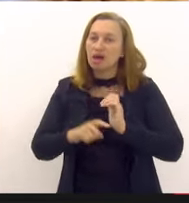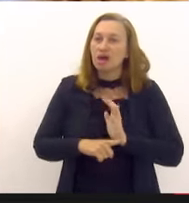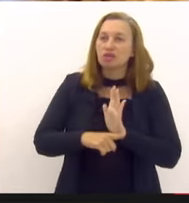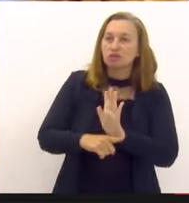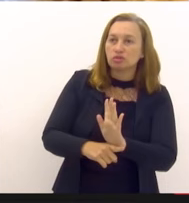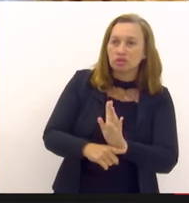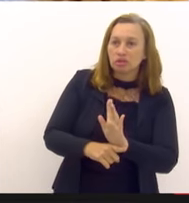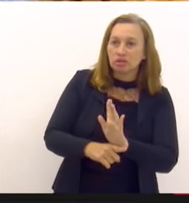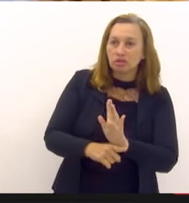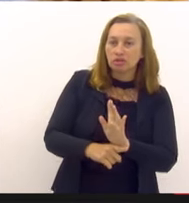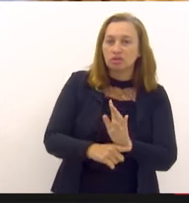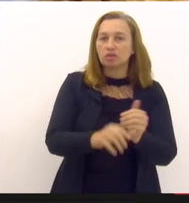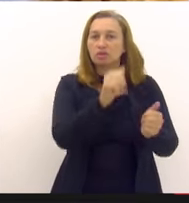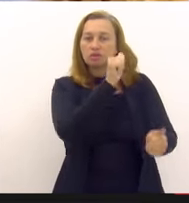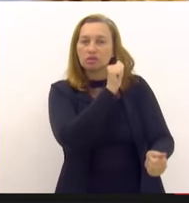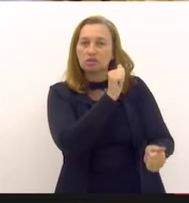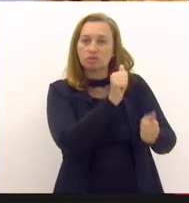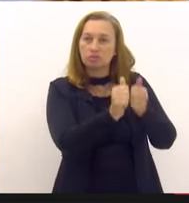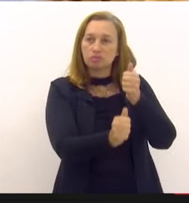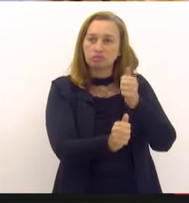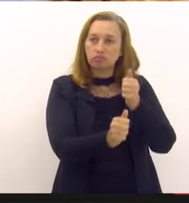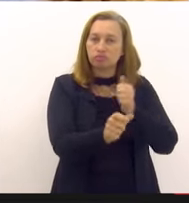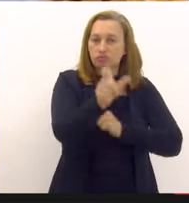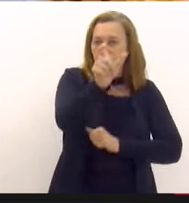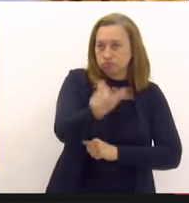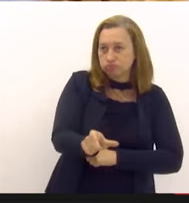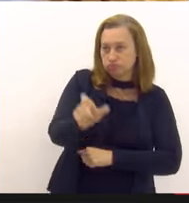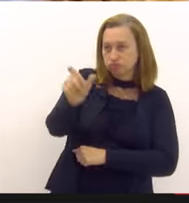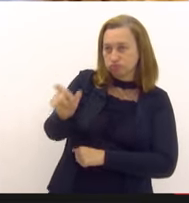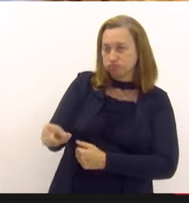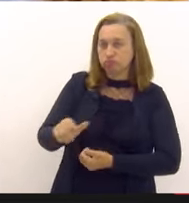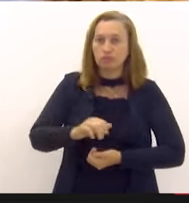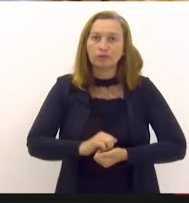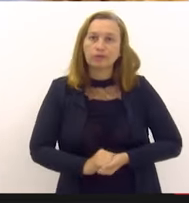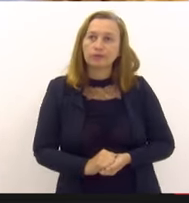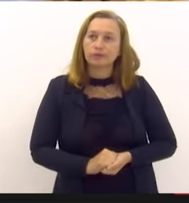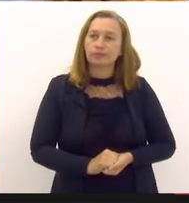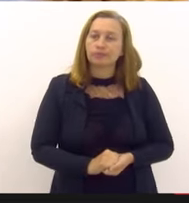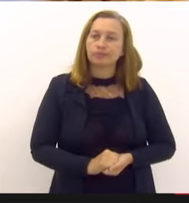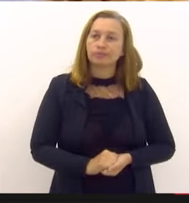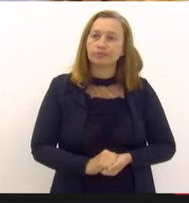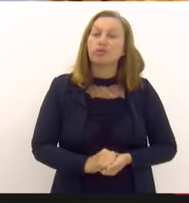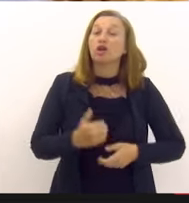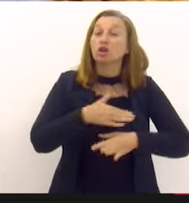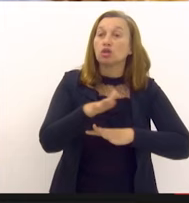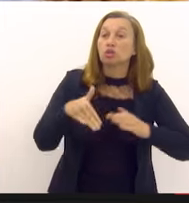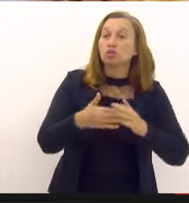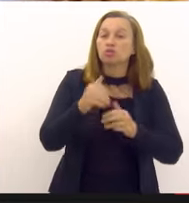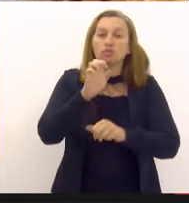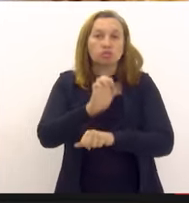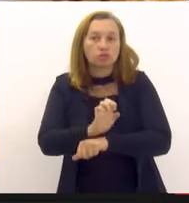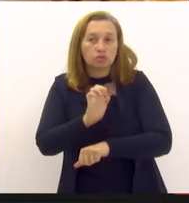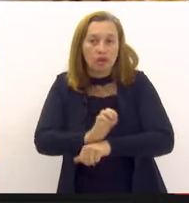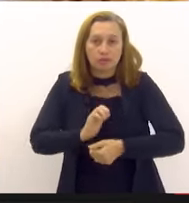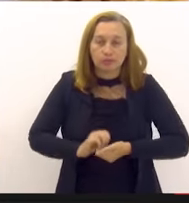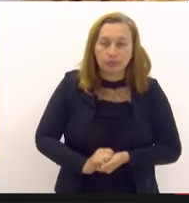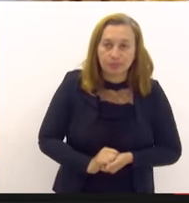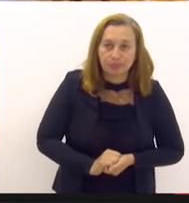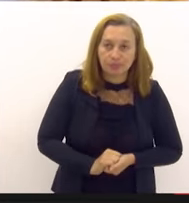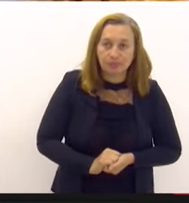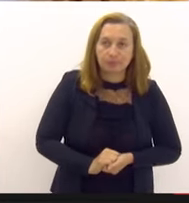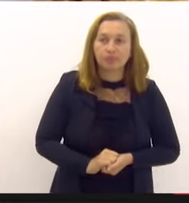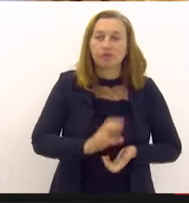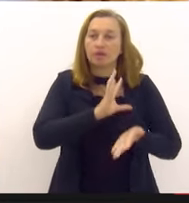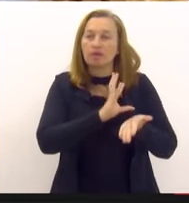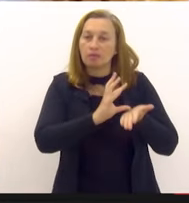os esportistas, os desportistas, e todos sabem que nós, a nossa